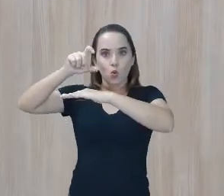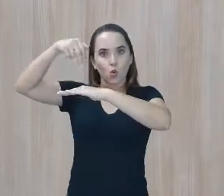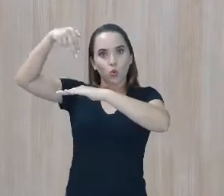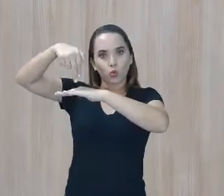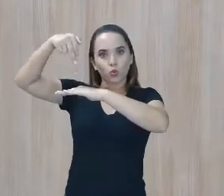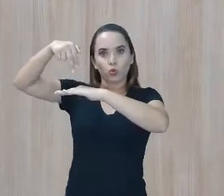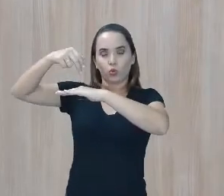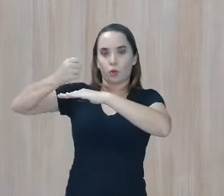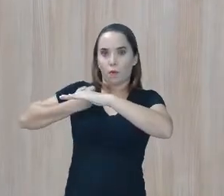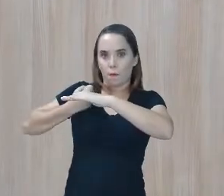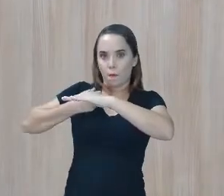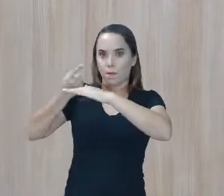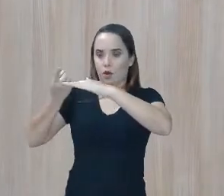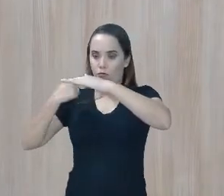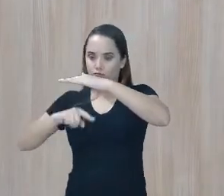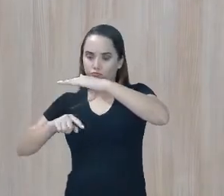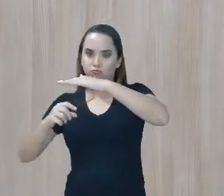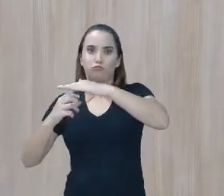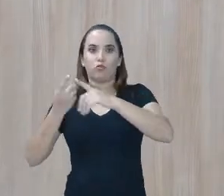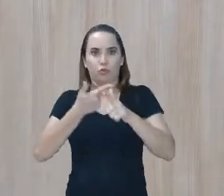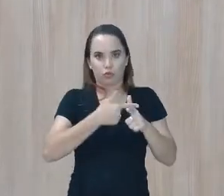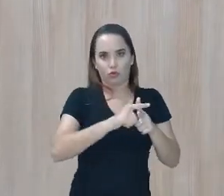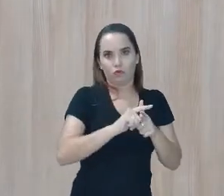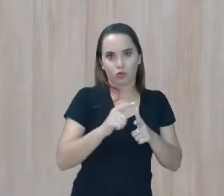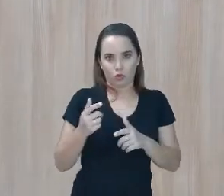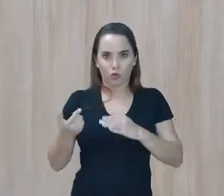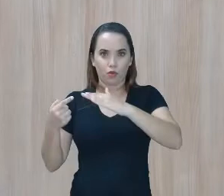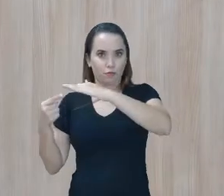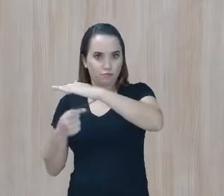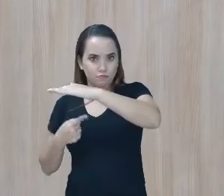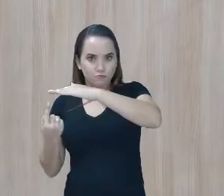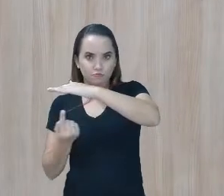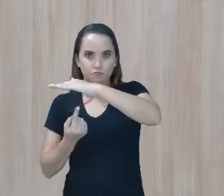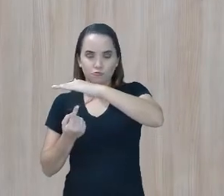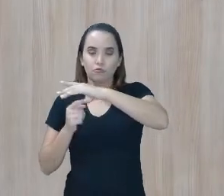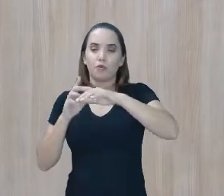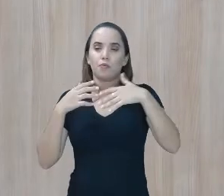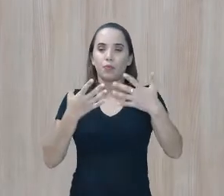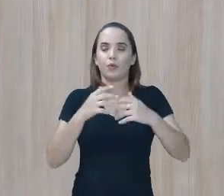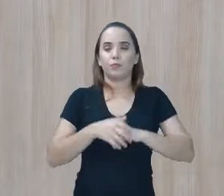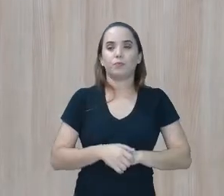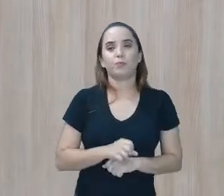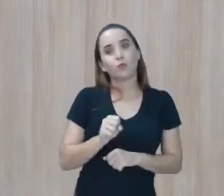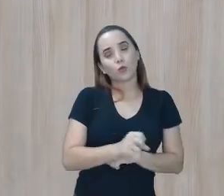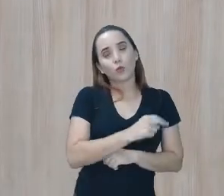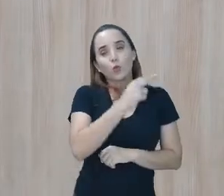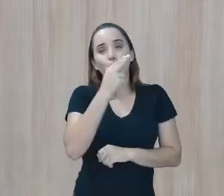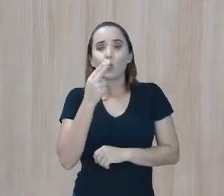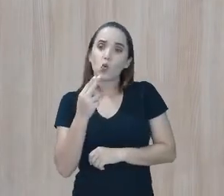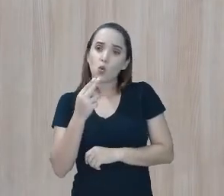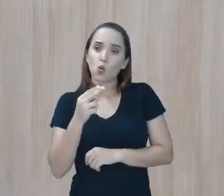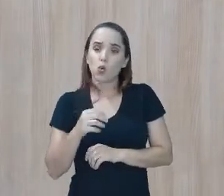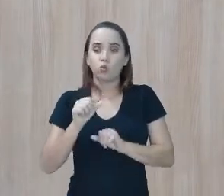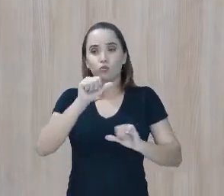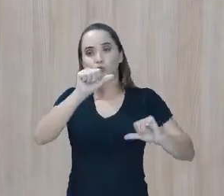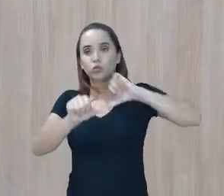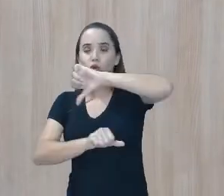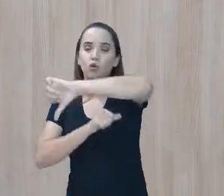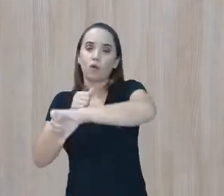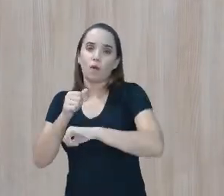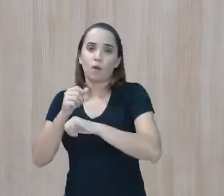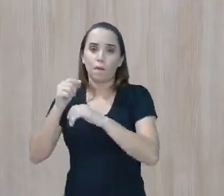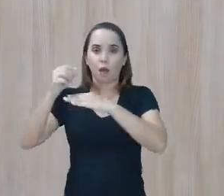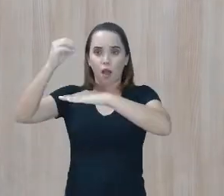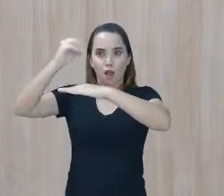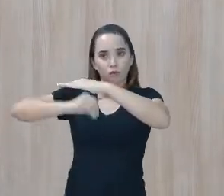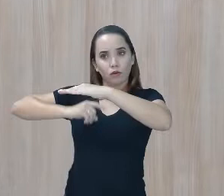o numerador dividido pelo denominador, ou simplesmente transformar numa fração decimal e assim chegar no número na sua